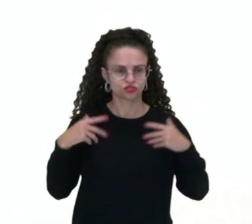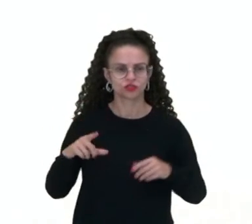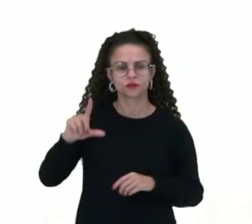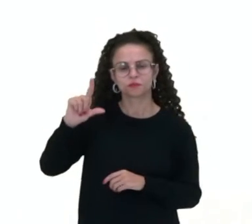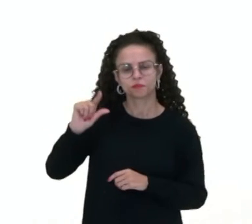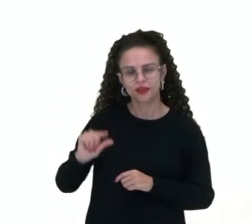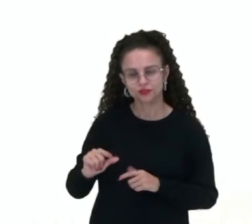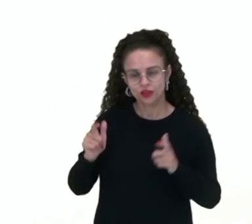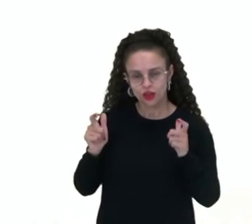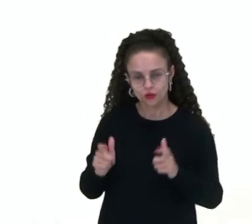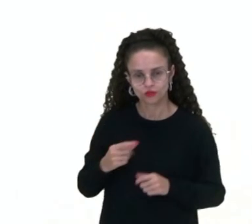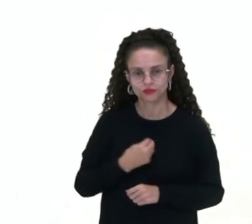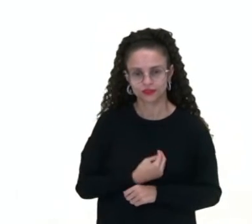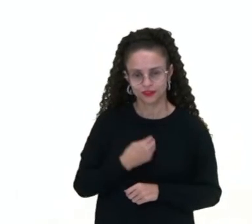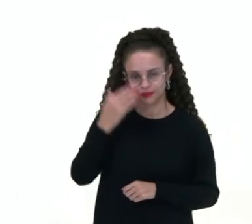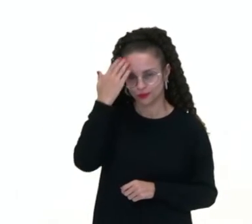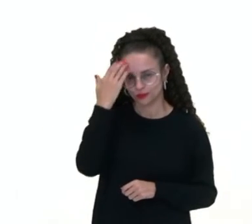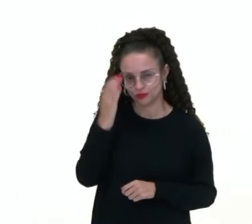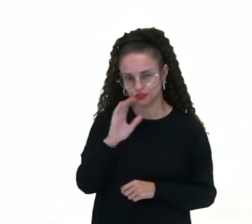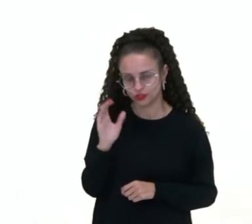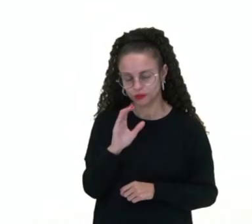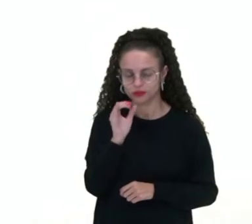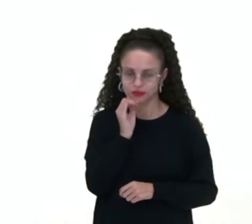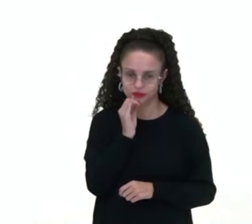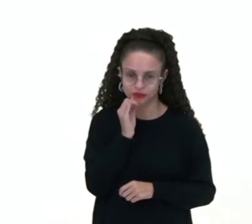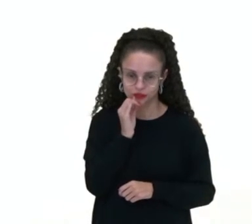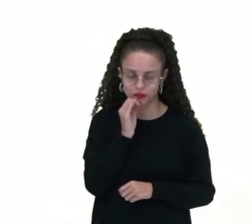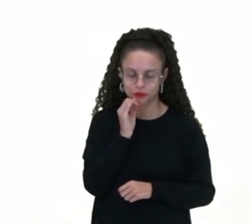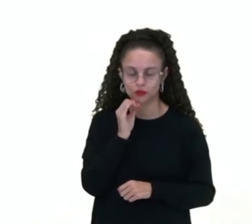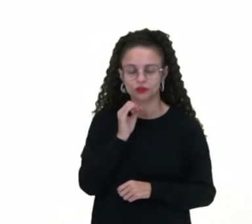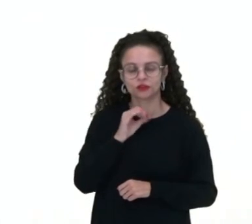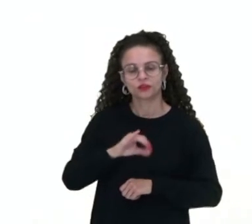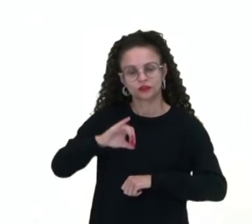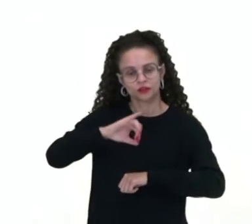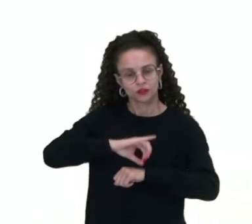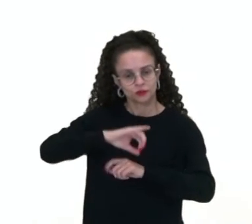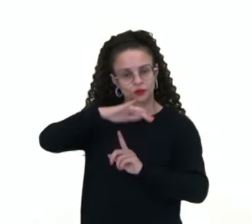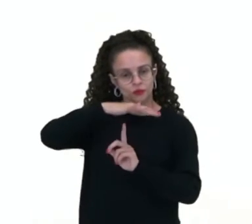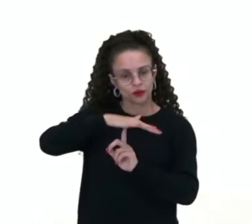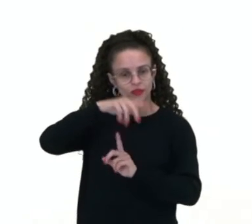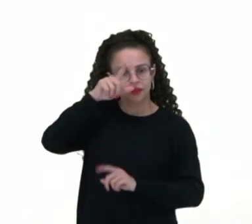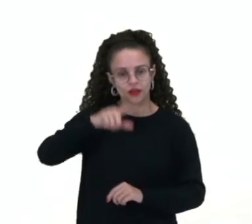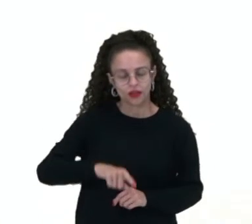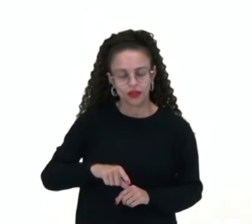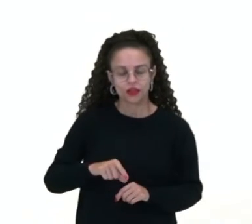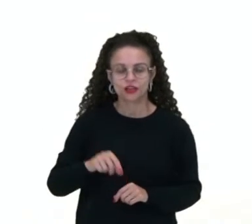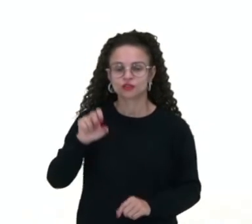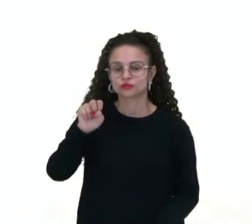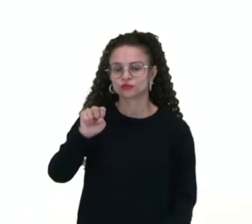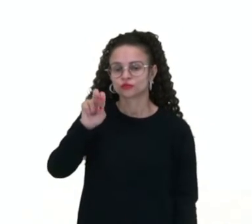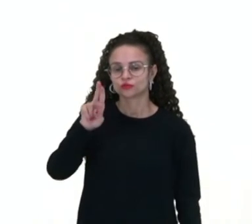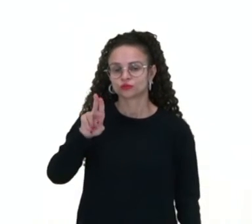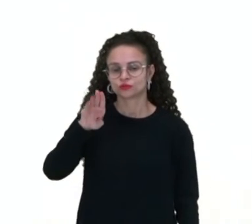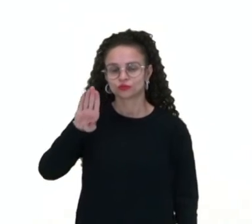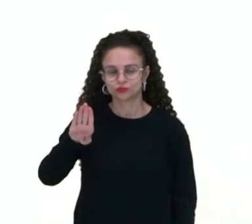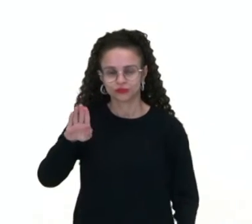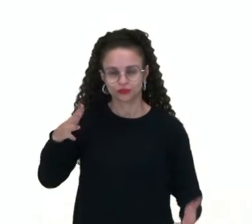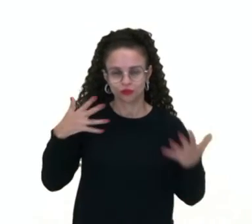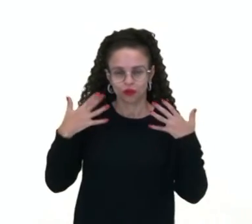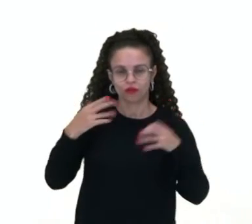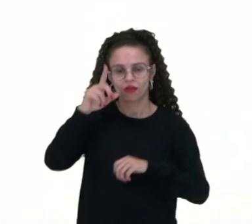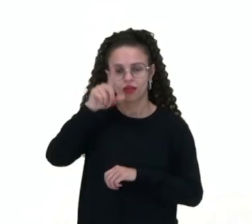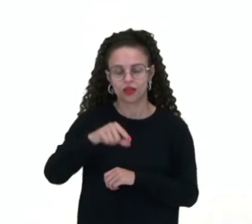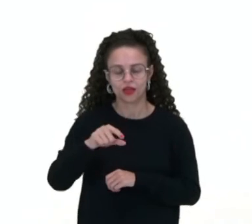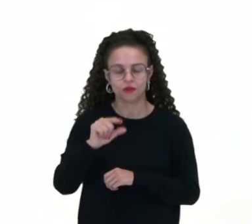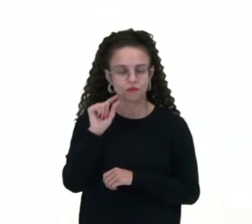é onde está, por exemplo, Curitiba, né, a capital do estado do Paraná, está dentro da zona subtropical do nosso planeta, ou seja, está um pouquinho